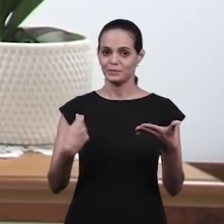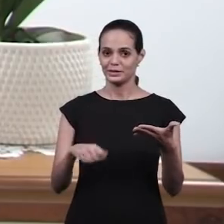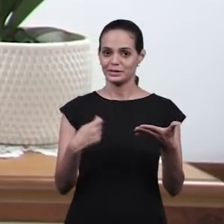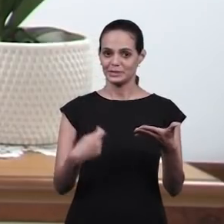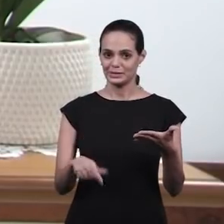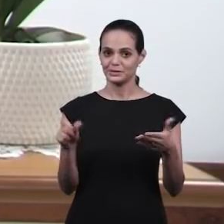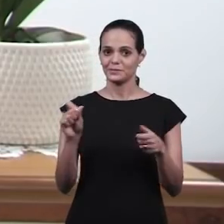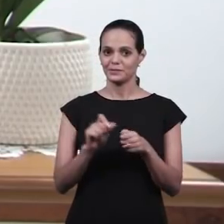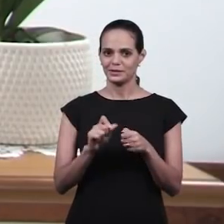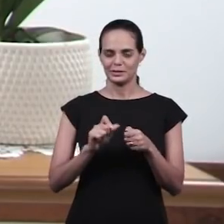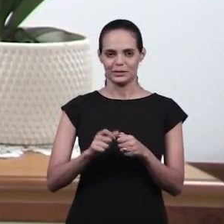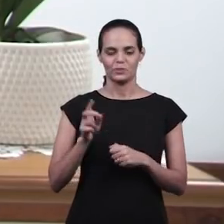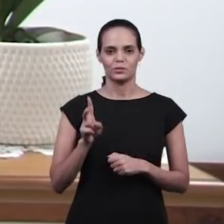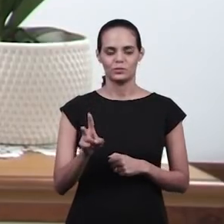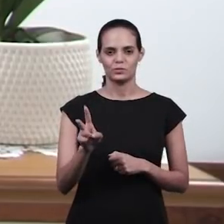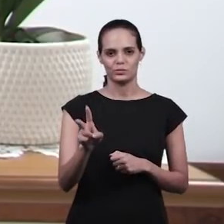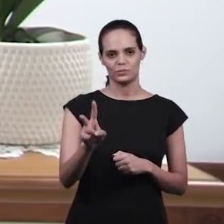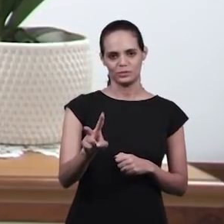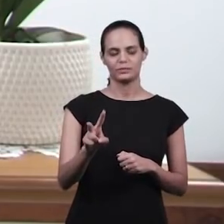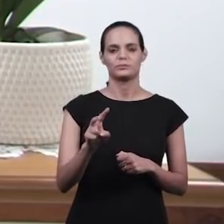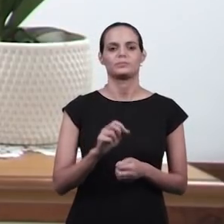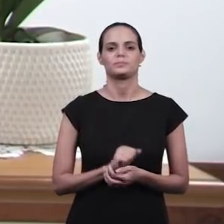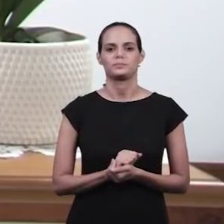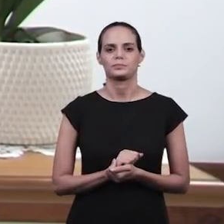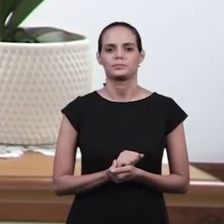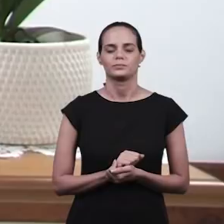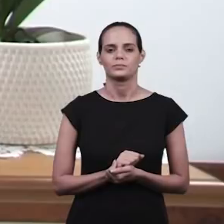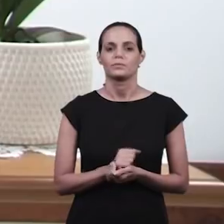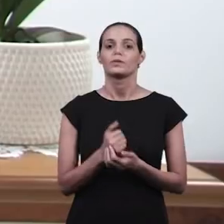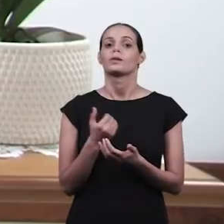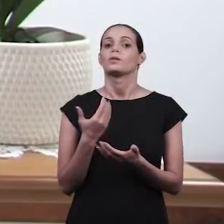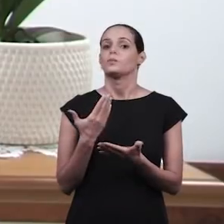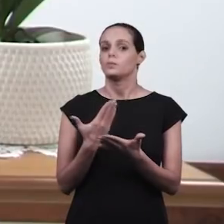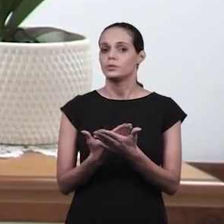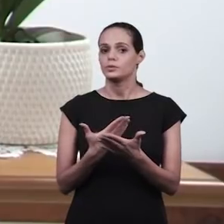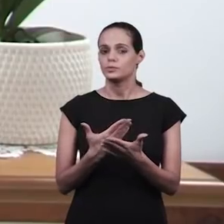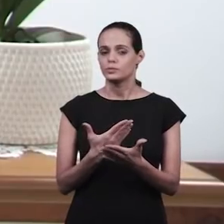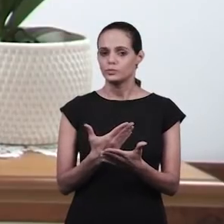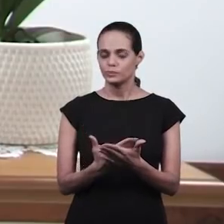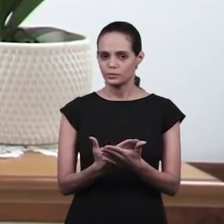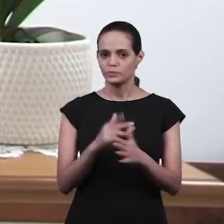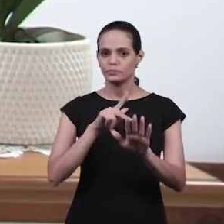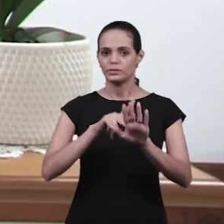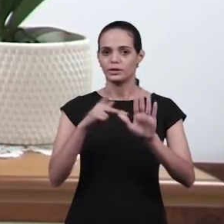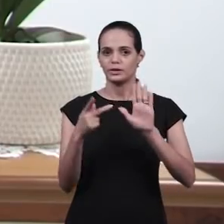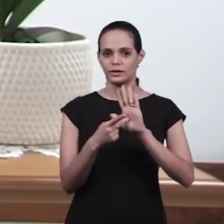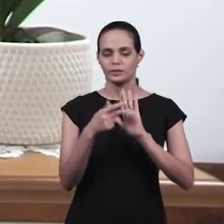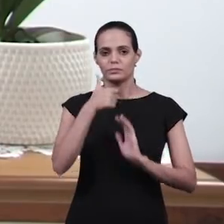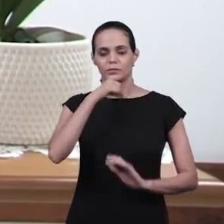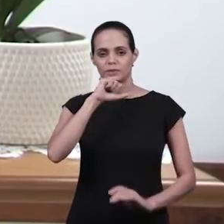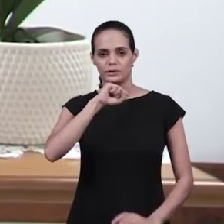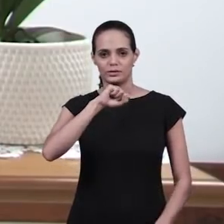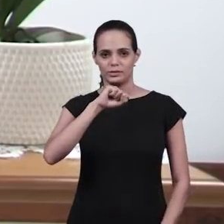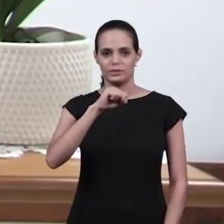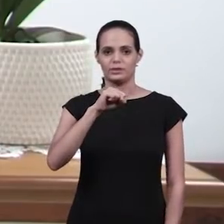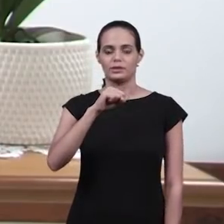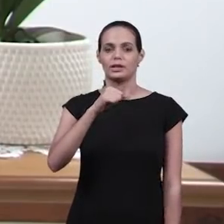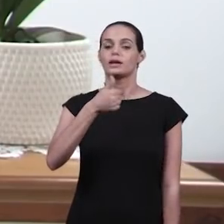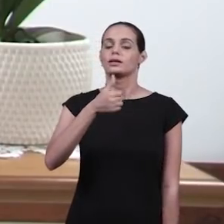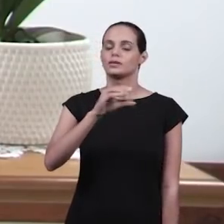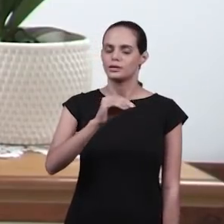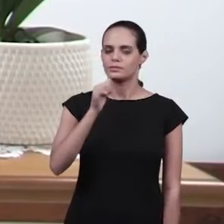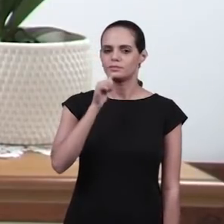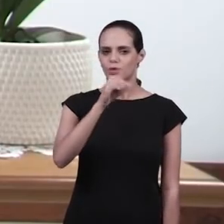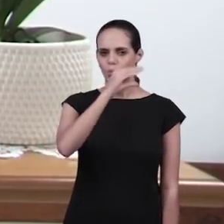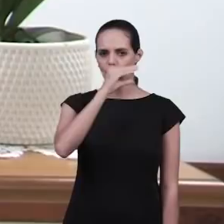atividade a cumprir. Vamos seguir então, dando sequência ao estudo a respeito da parábola das 10 virgens que temos visto